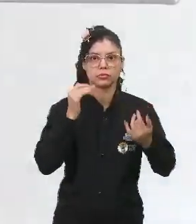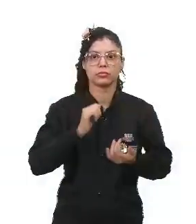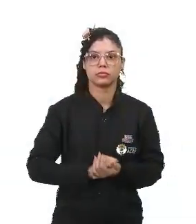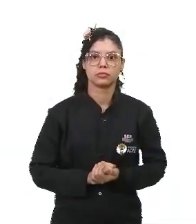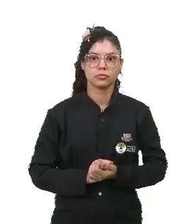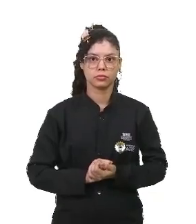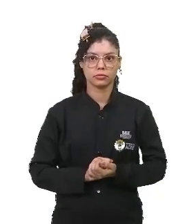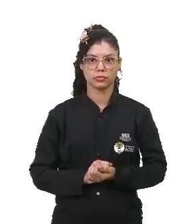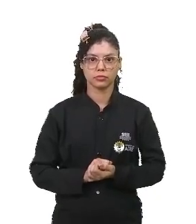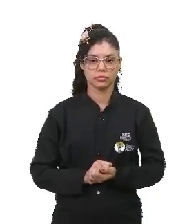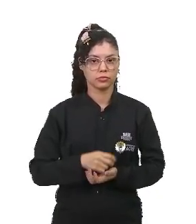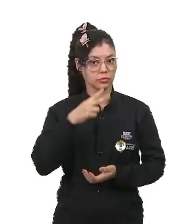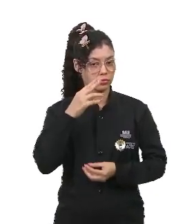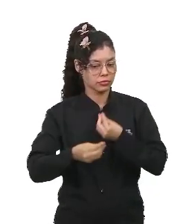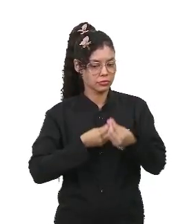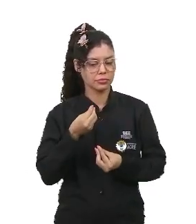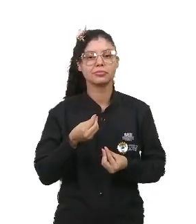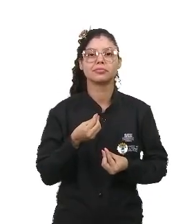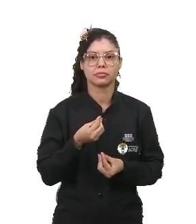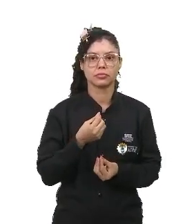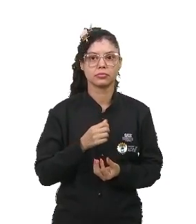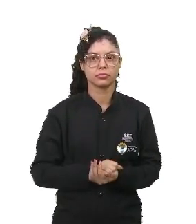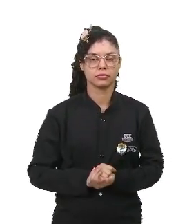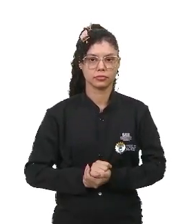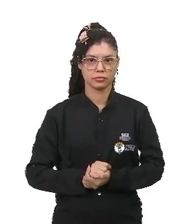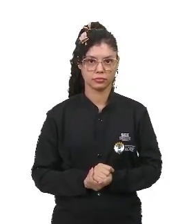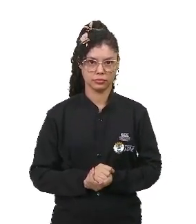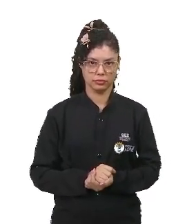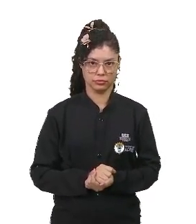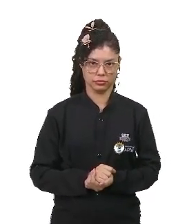como a gente viu, certo?